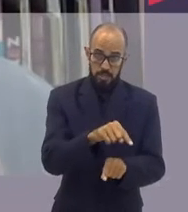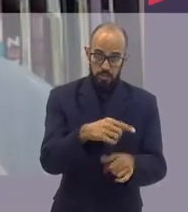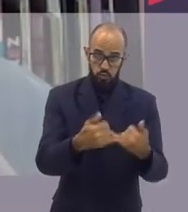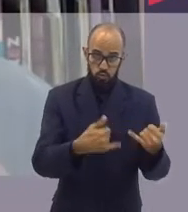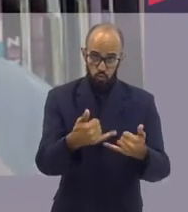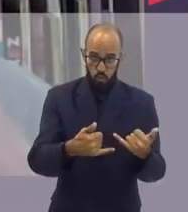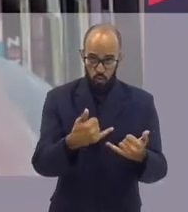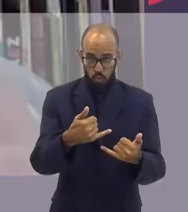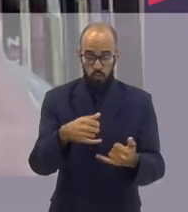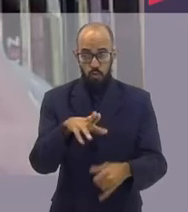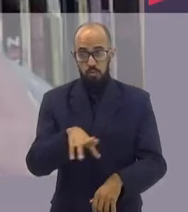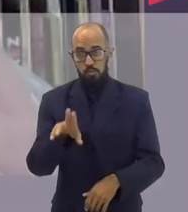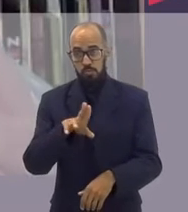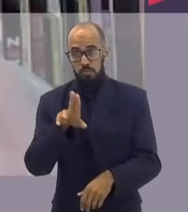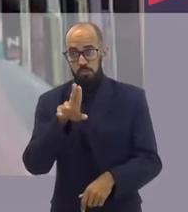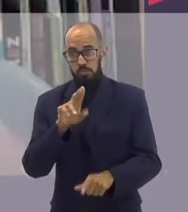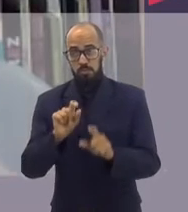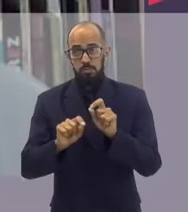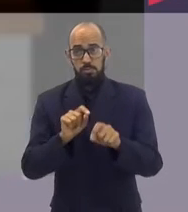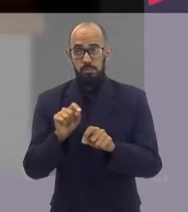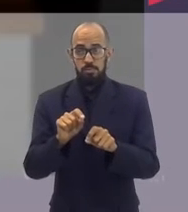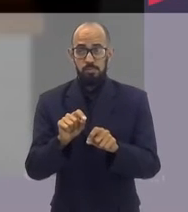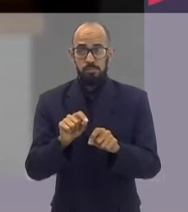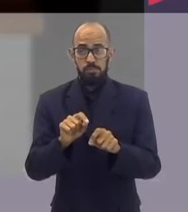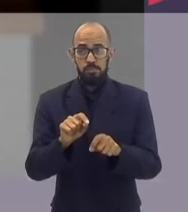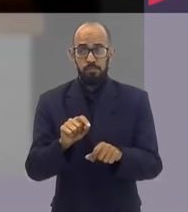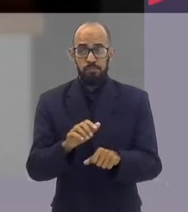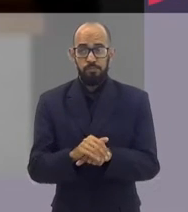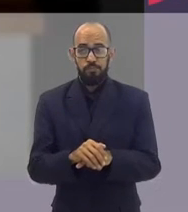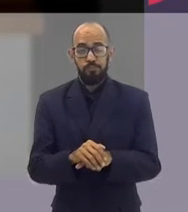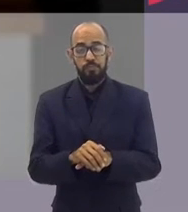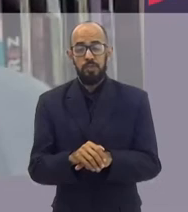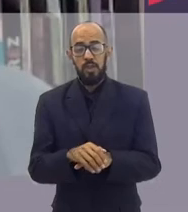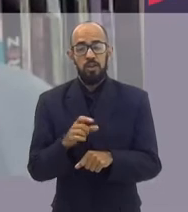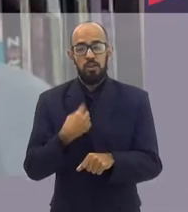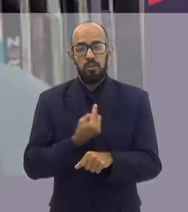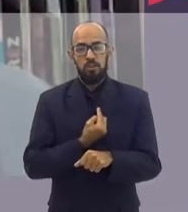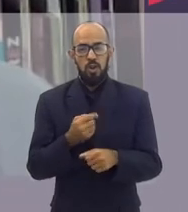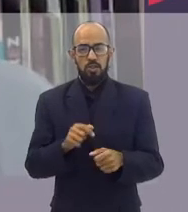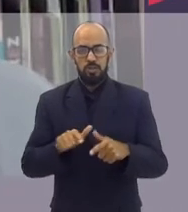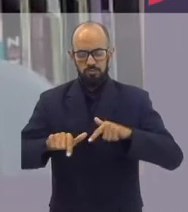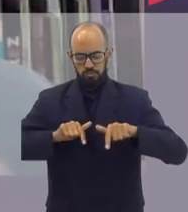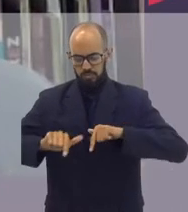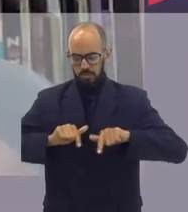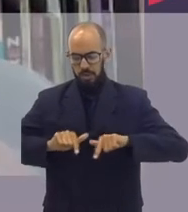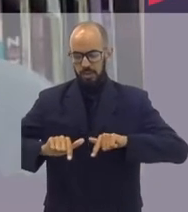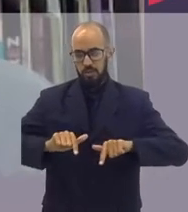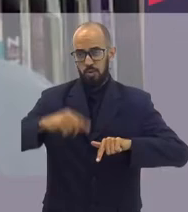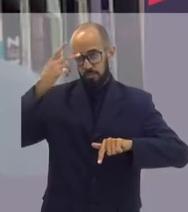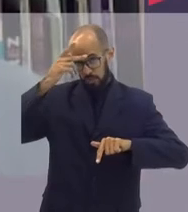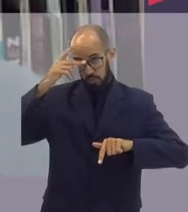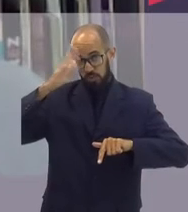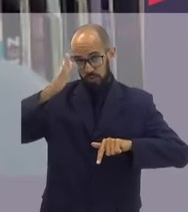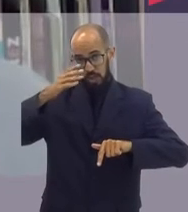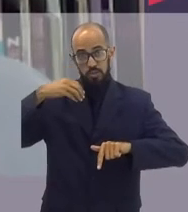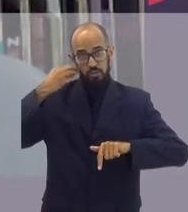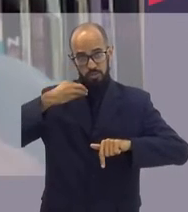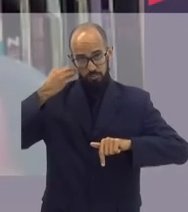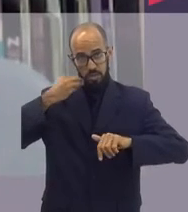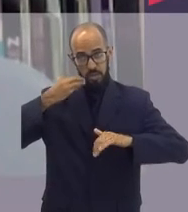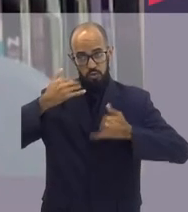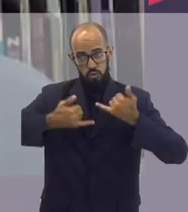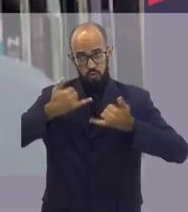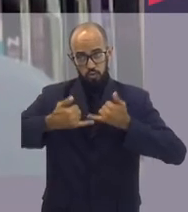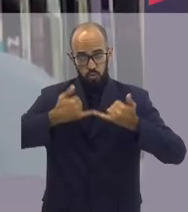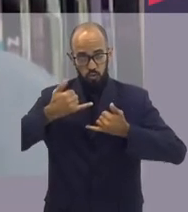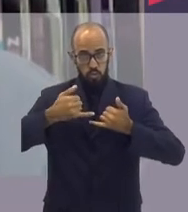foi usado, né, para guiar a aula, né? Então, a gente estava lá trabalhando, né, com pessoas que sabiam jogar, que